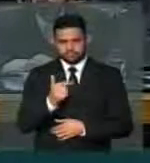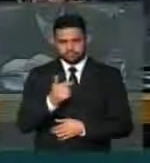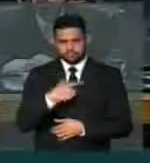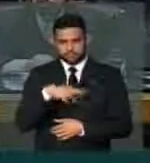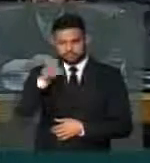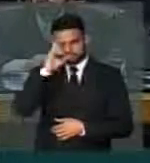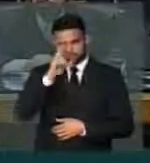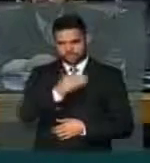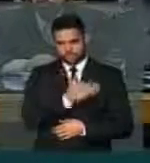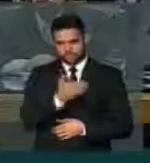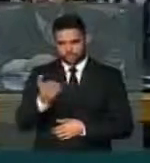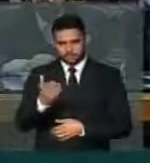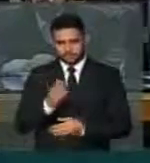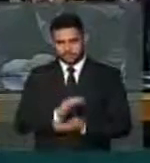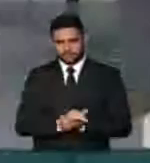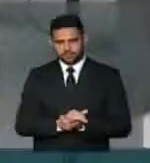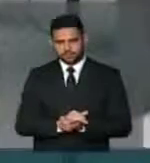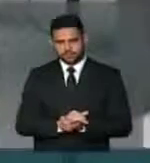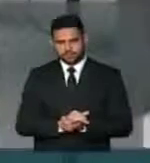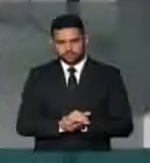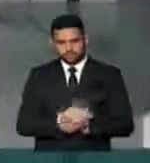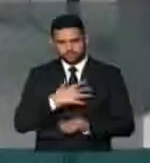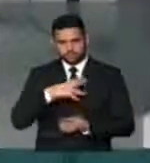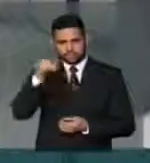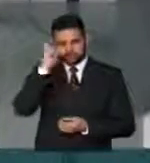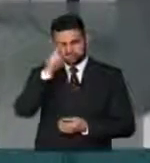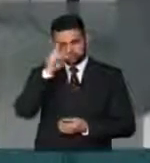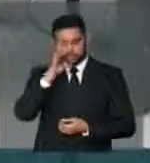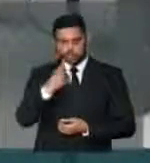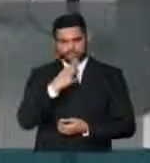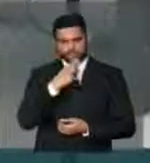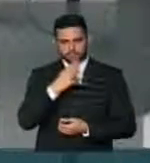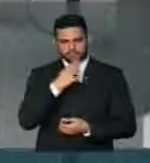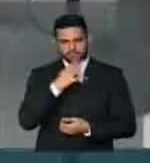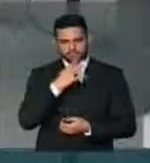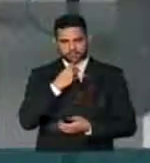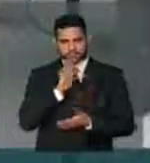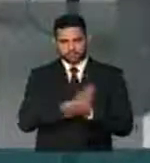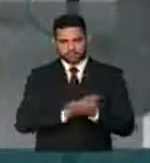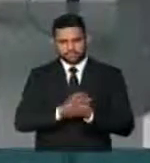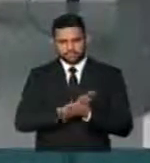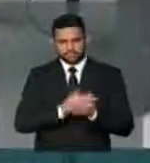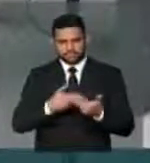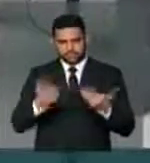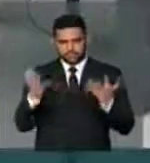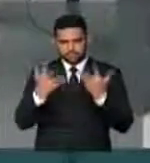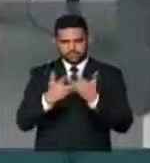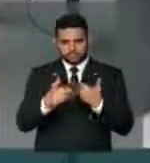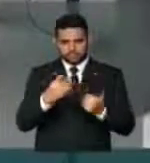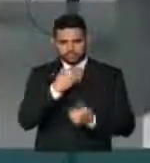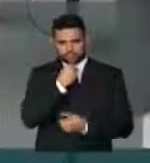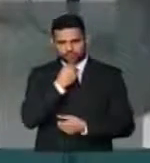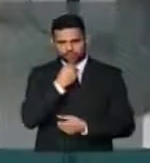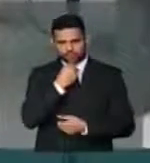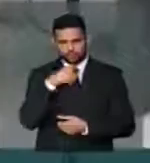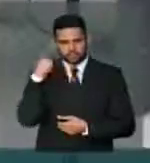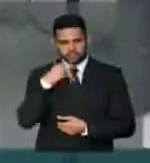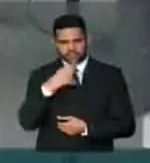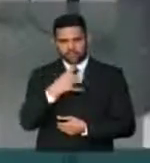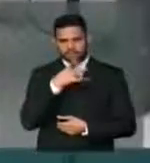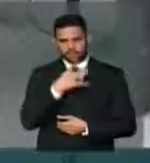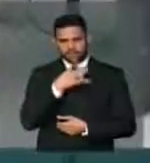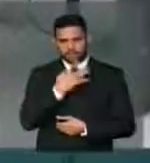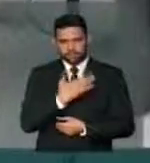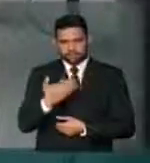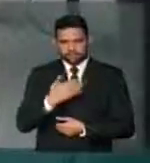Vossas Excelências, pela memória, pelo reconhecimento. Nada mais bonito do homem público do que o